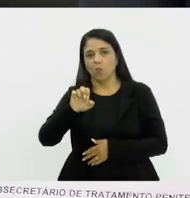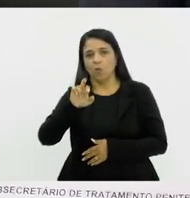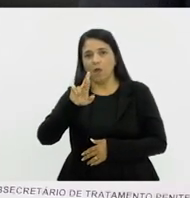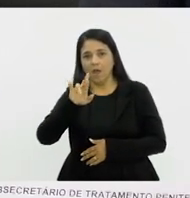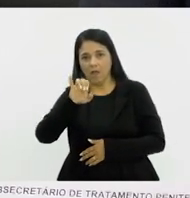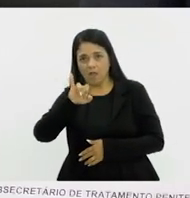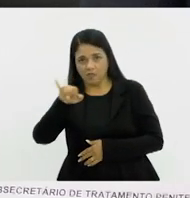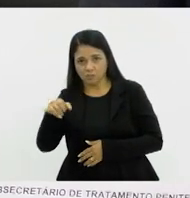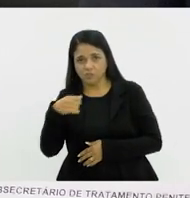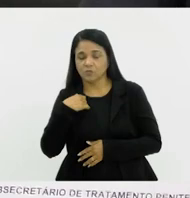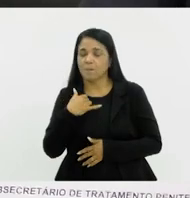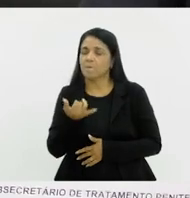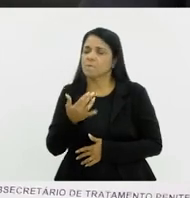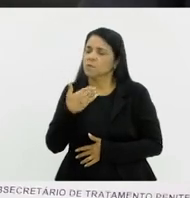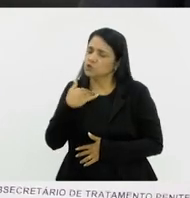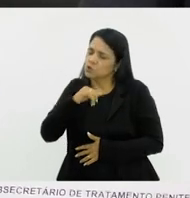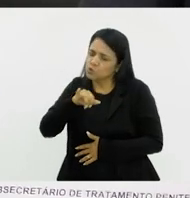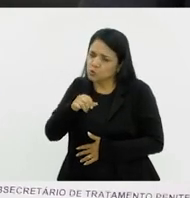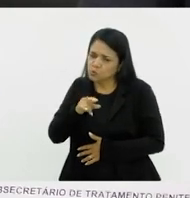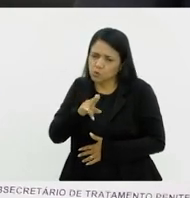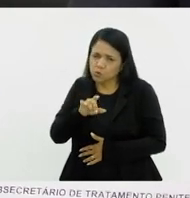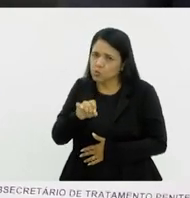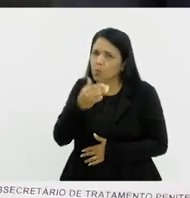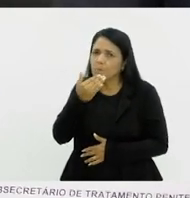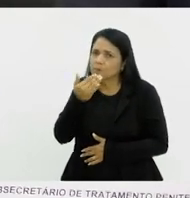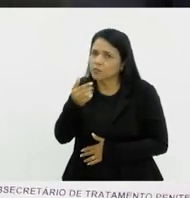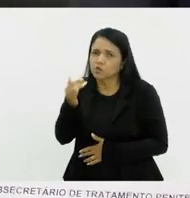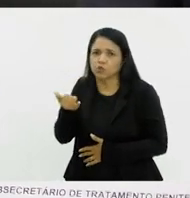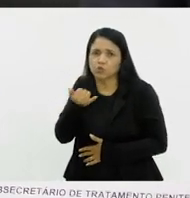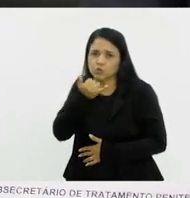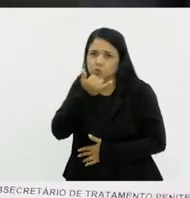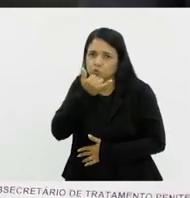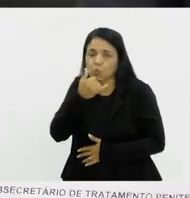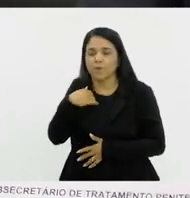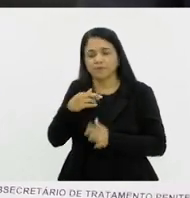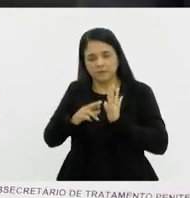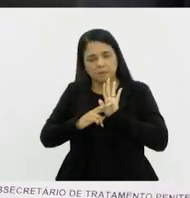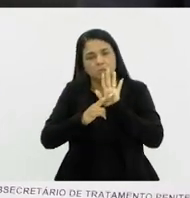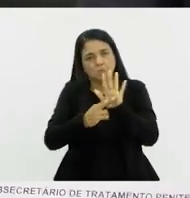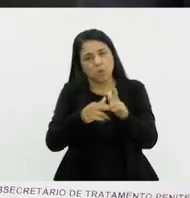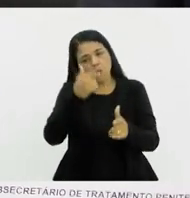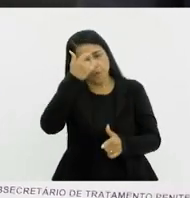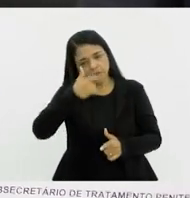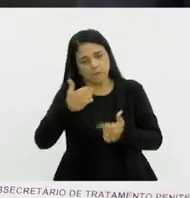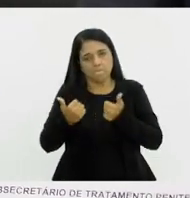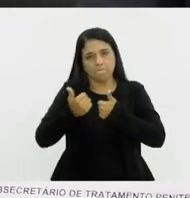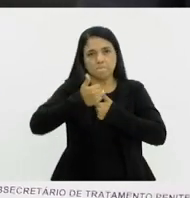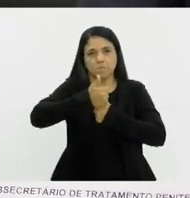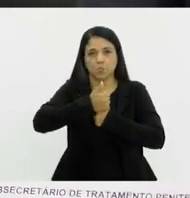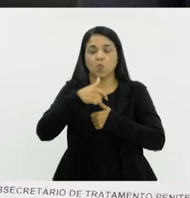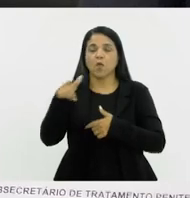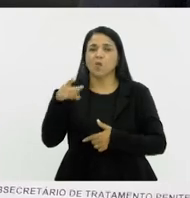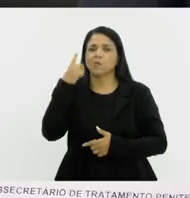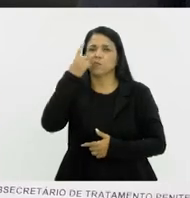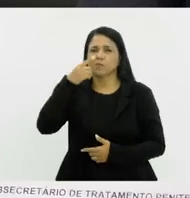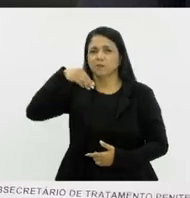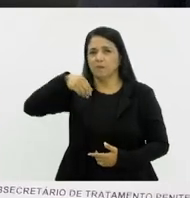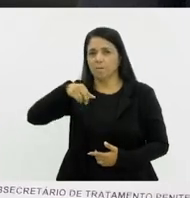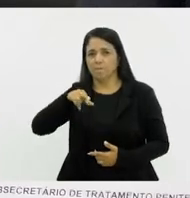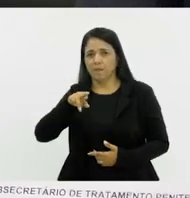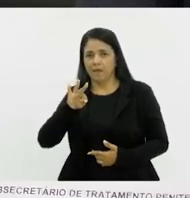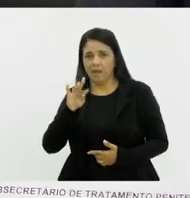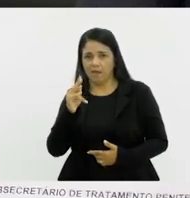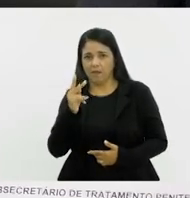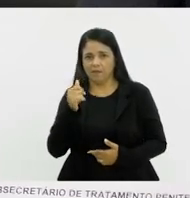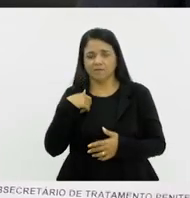Júlio, me despede lá, desculpa, você está representando. Quero agradecer muito a deputada Marta Rocha, porque quando eu vim conversar com ela, todo mundo, Júlio,